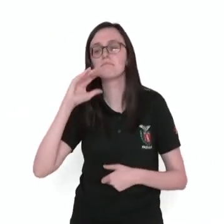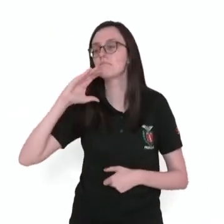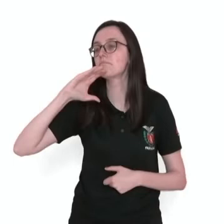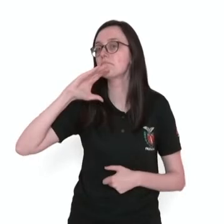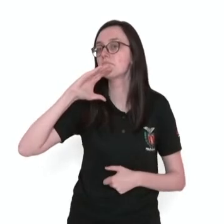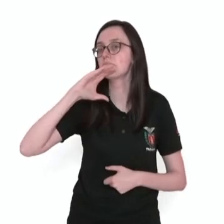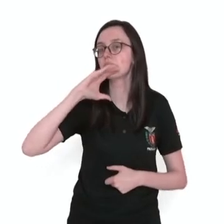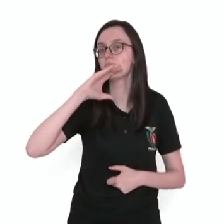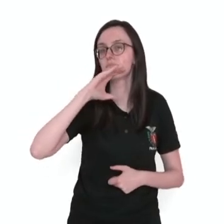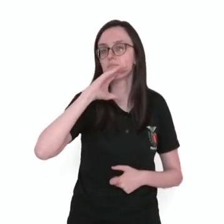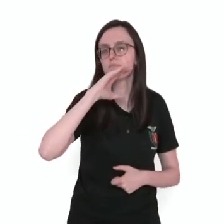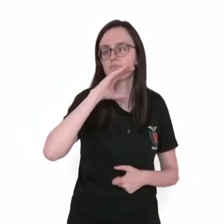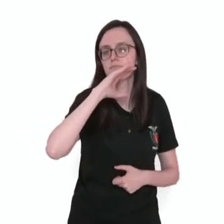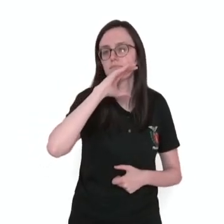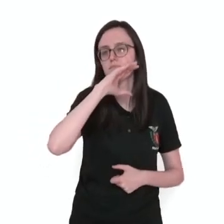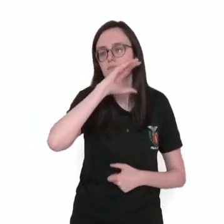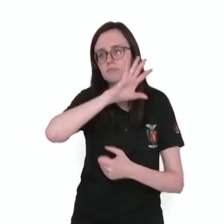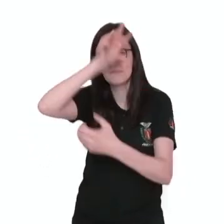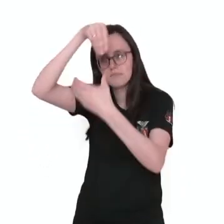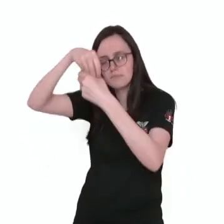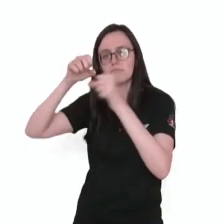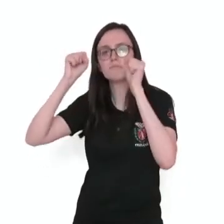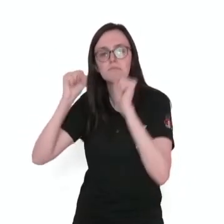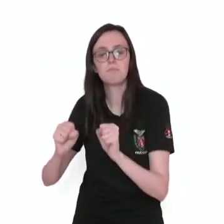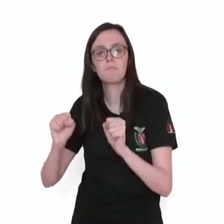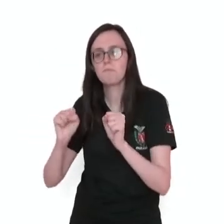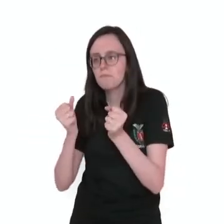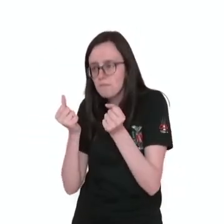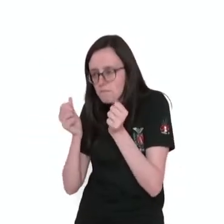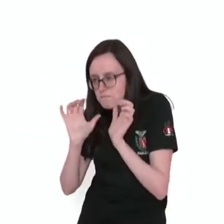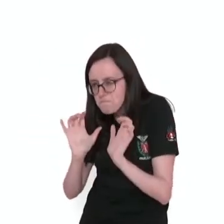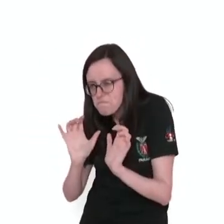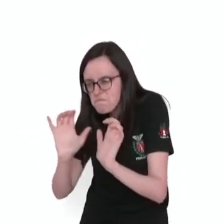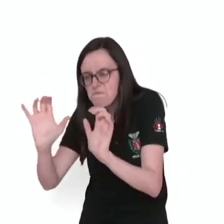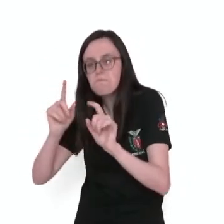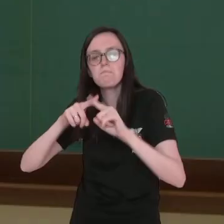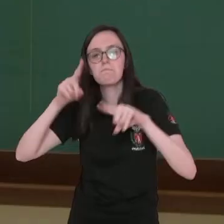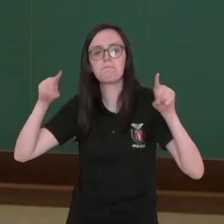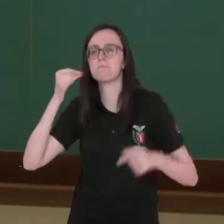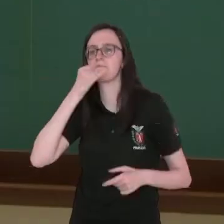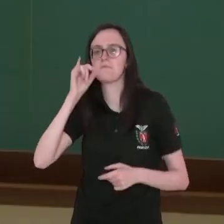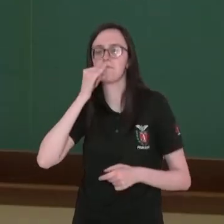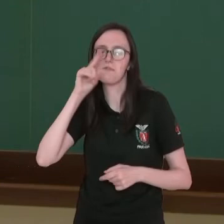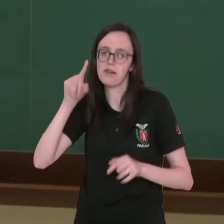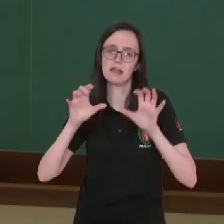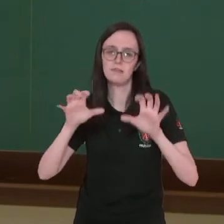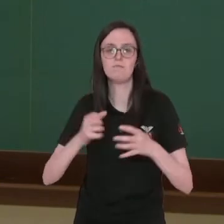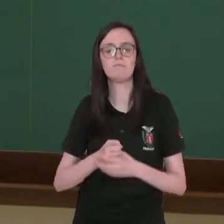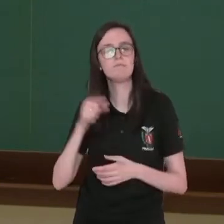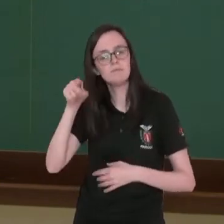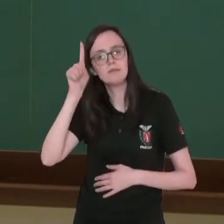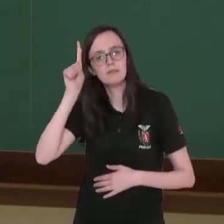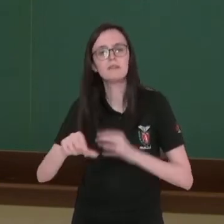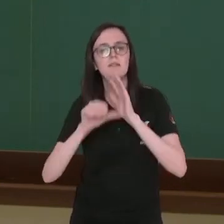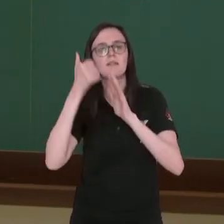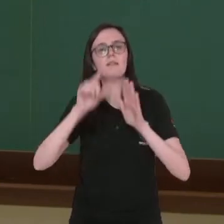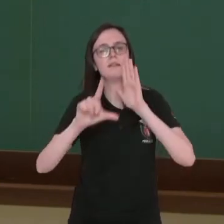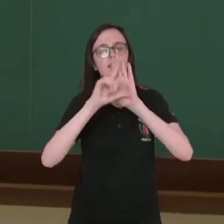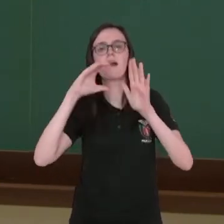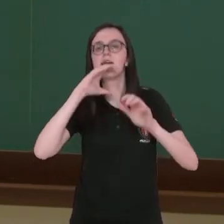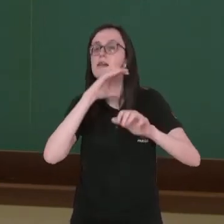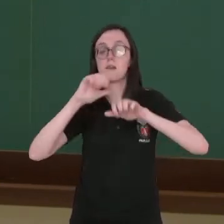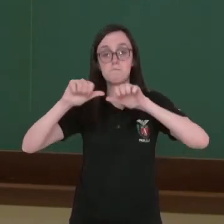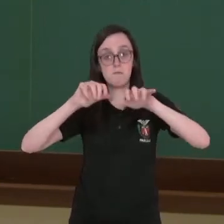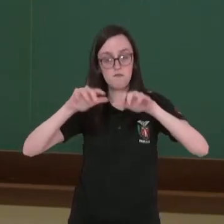que entra, ele pode realizar trabalho e variar a energia interna. É isso. Essa é a primeira lei da